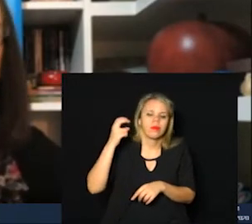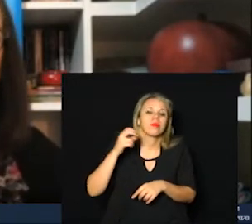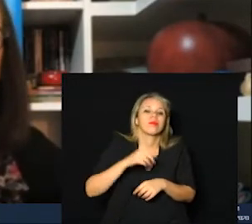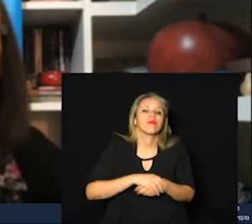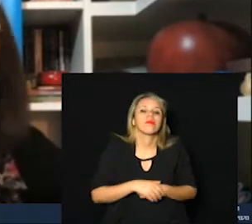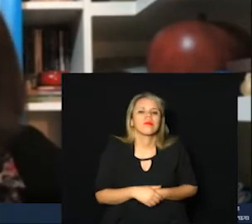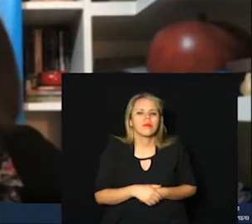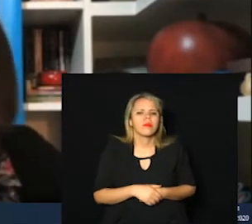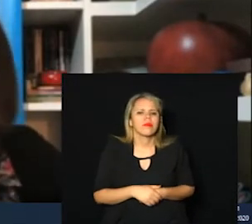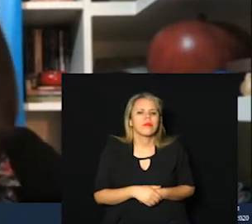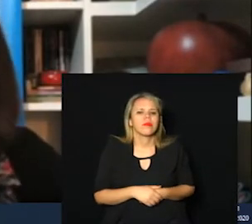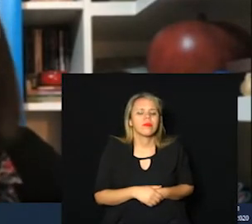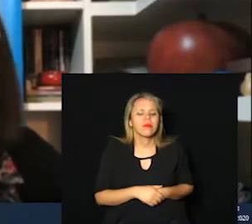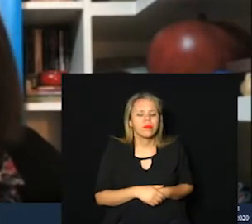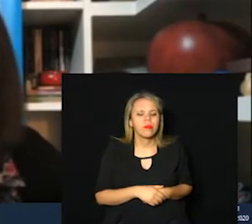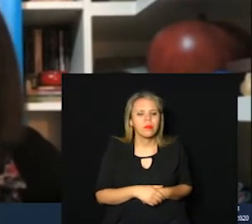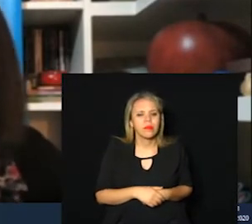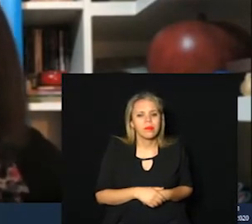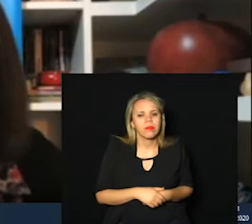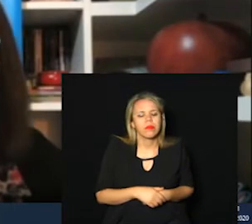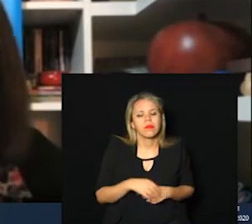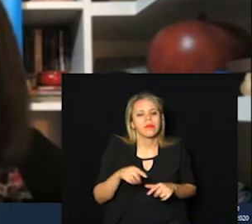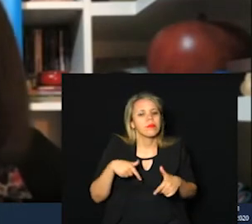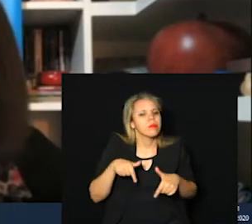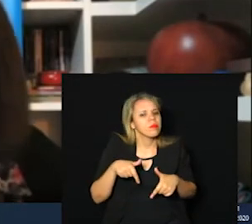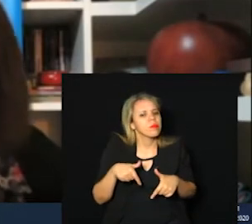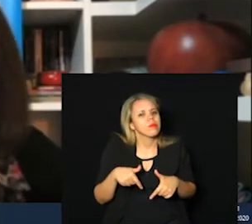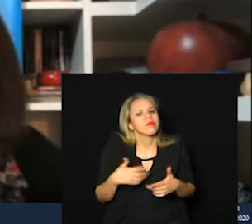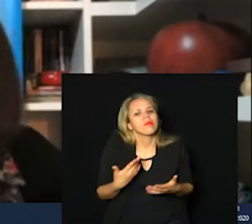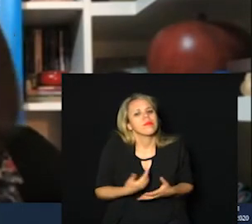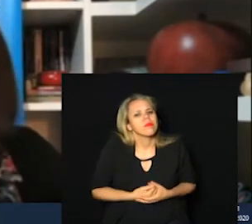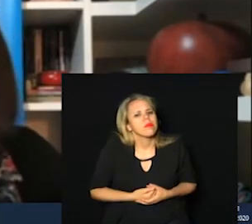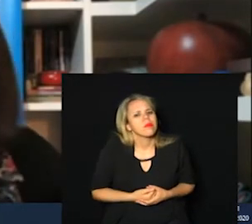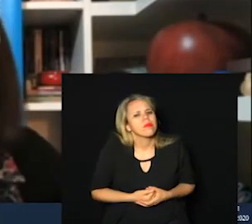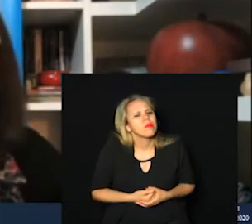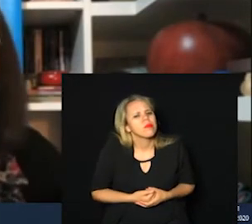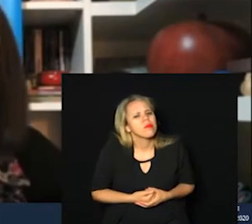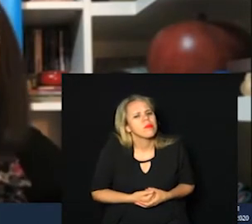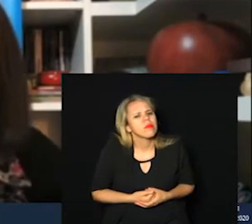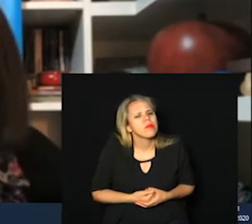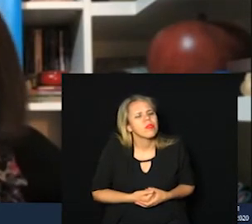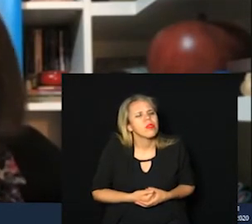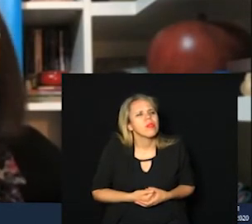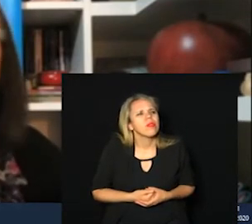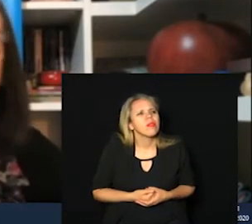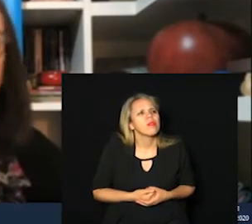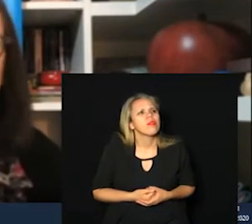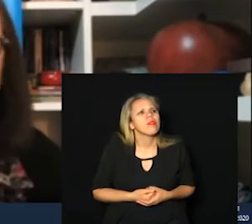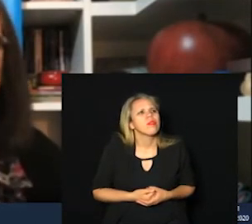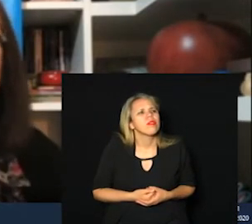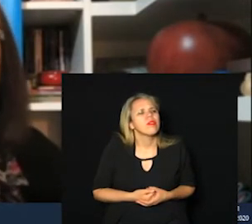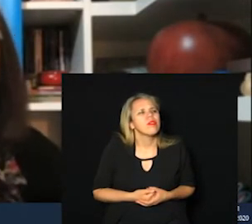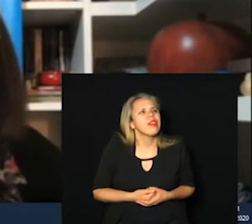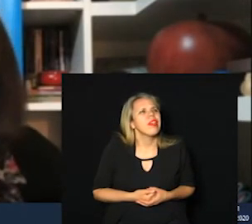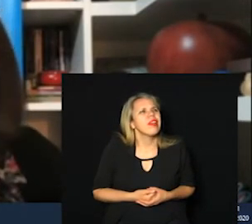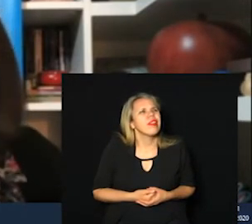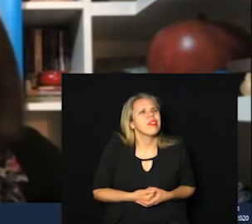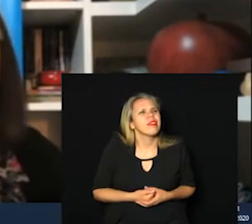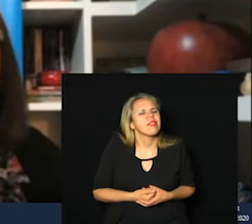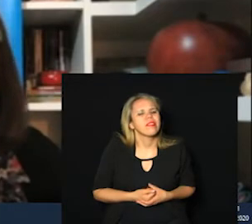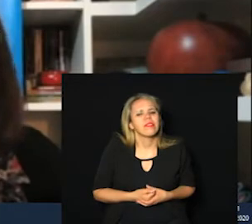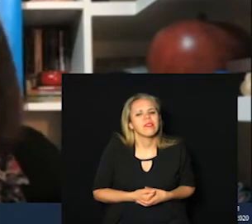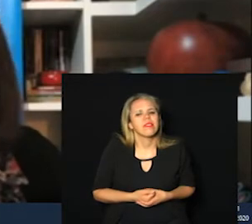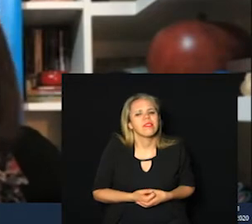Manifesto 2000, em trabalhar com ONGs de excelência, como a Palas Atena, a Brahma Kumaris,